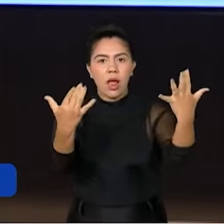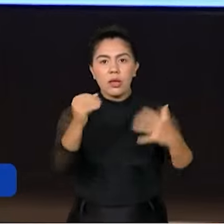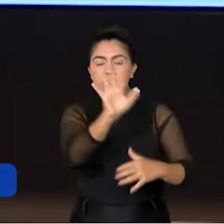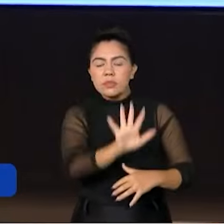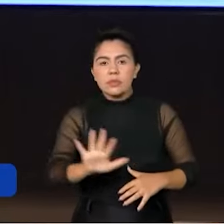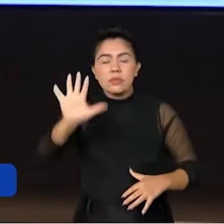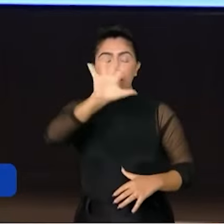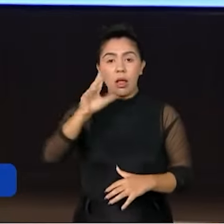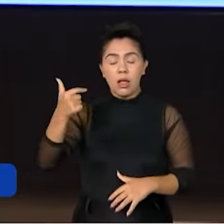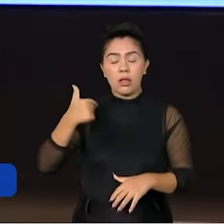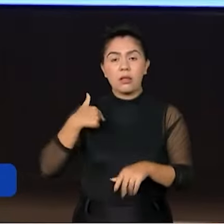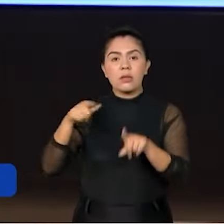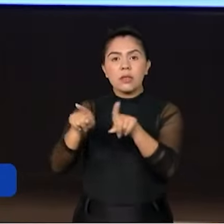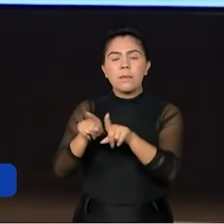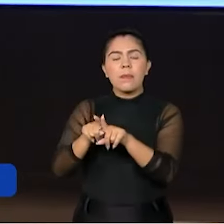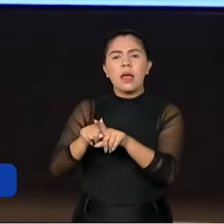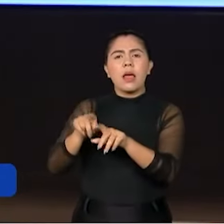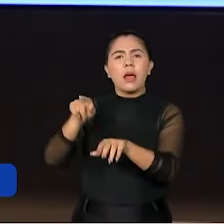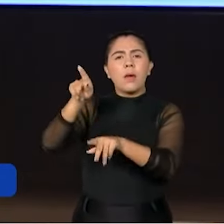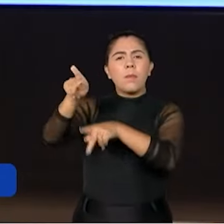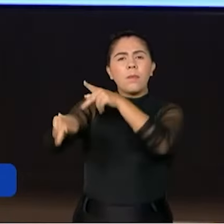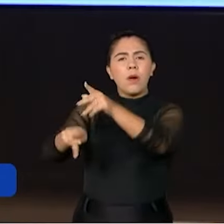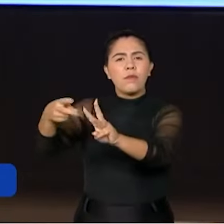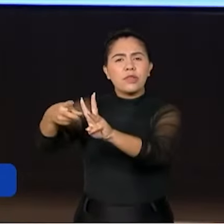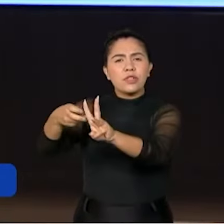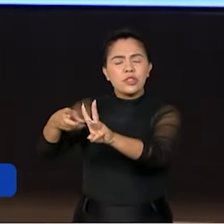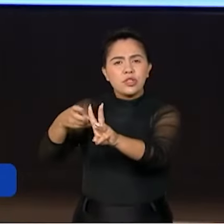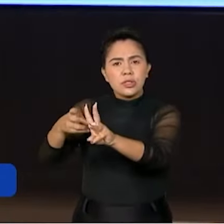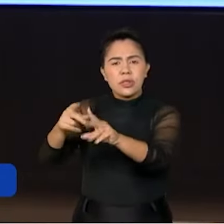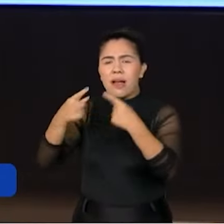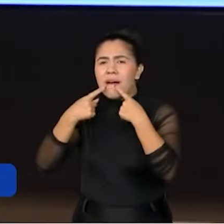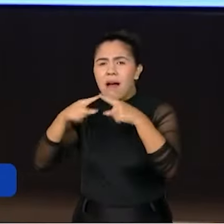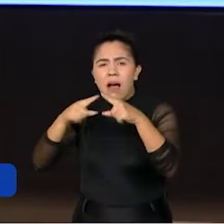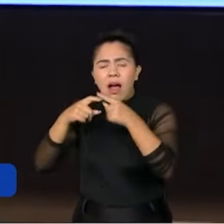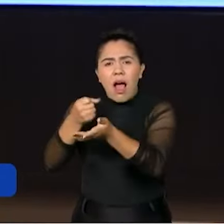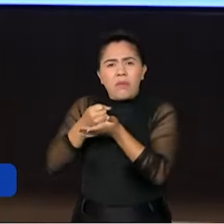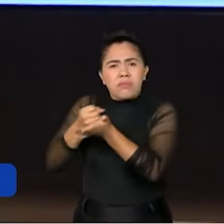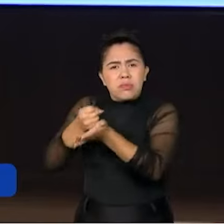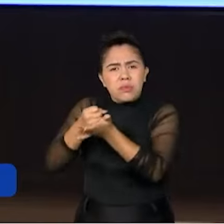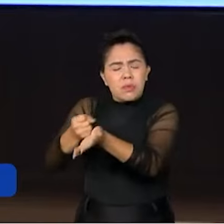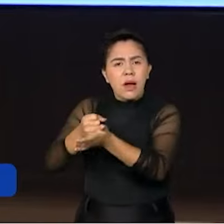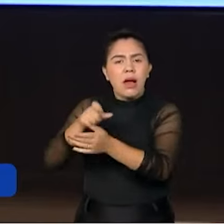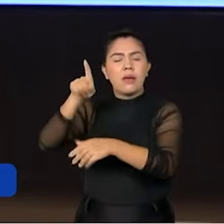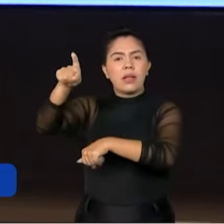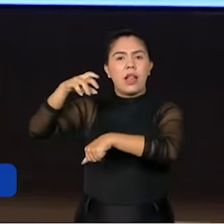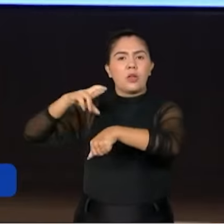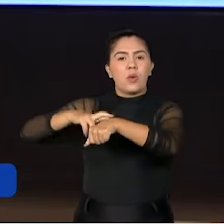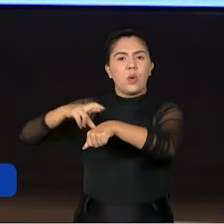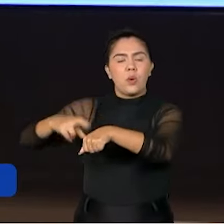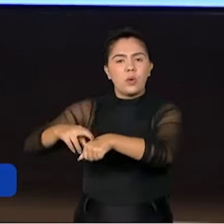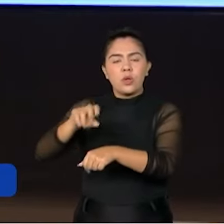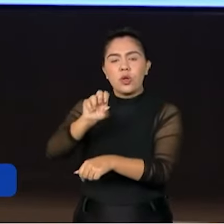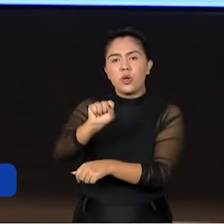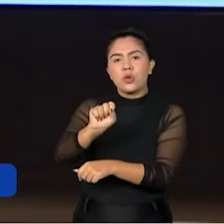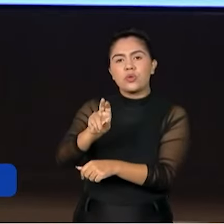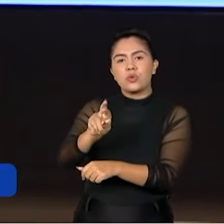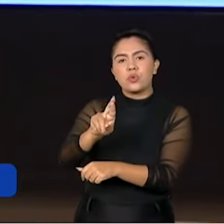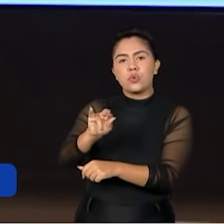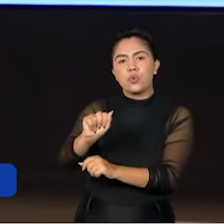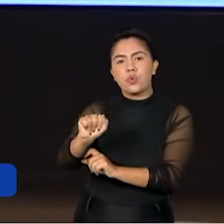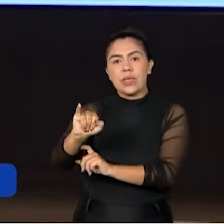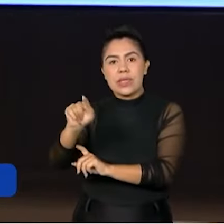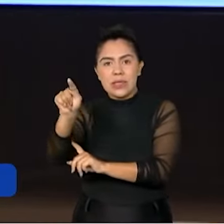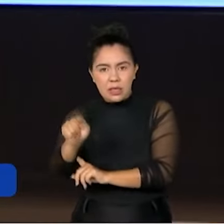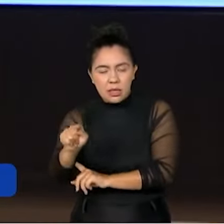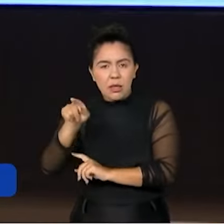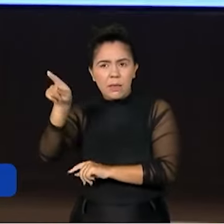de socorro do povo indígena do estado de Roraima, lá o povo Suruí, porque eles viram